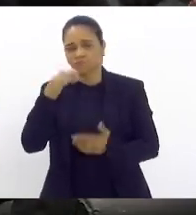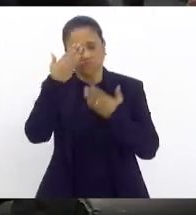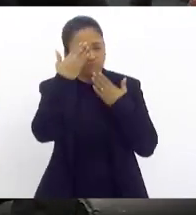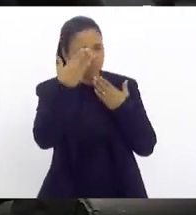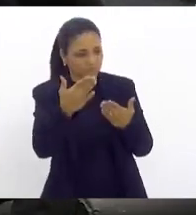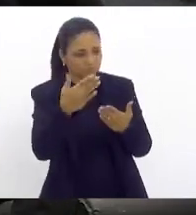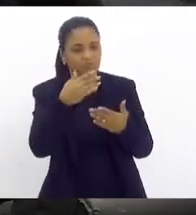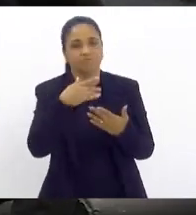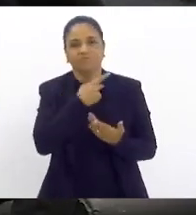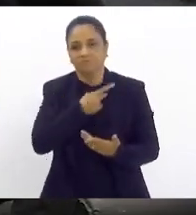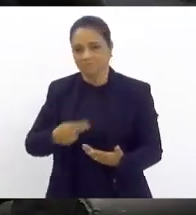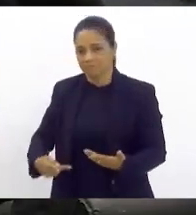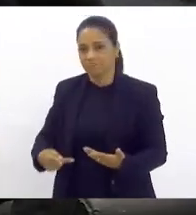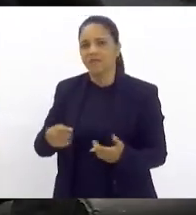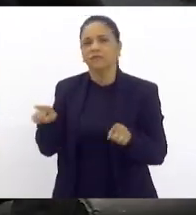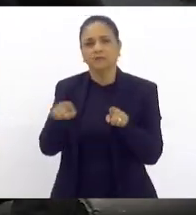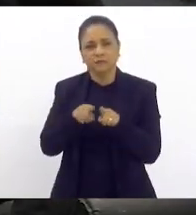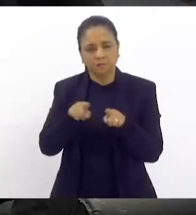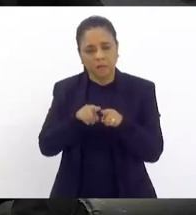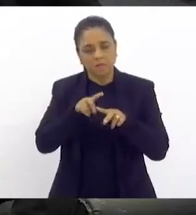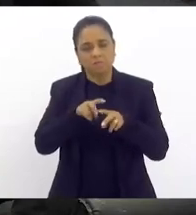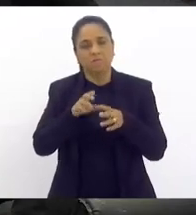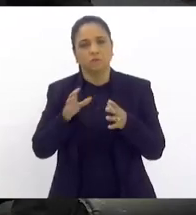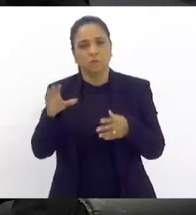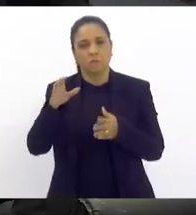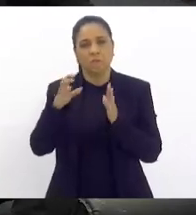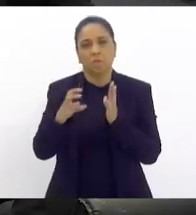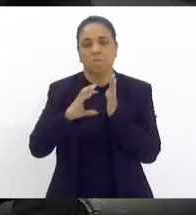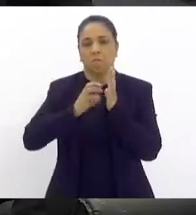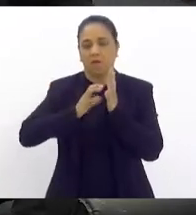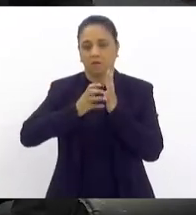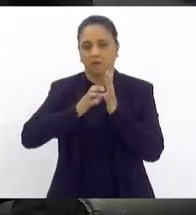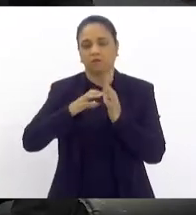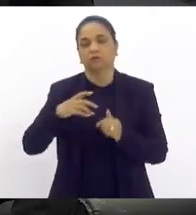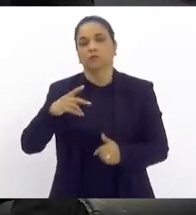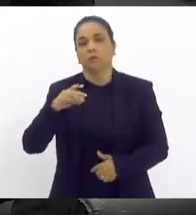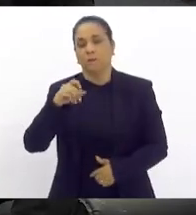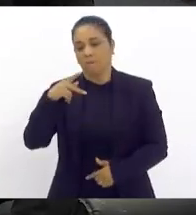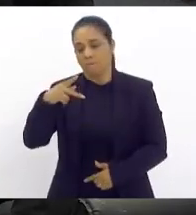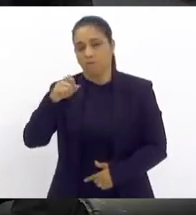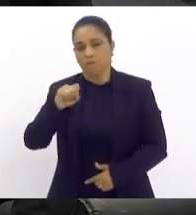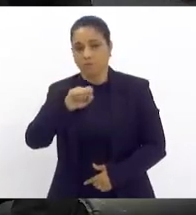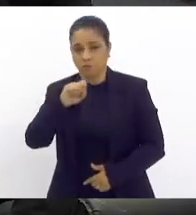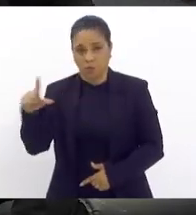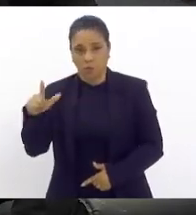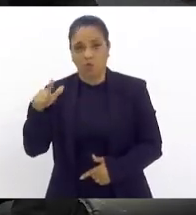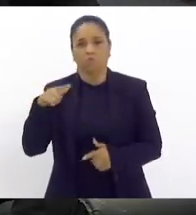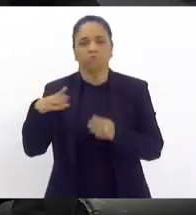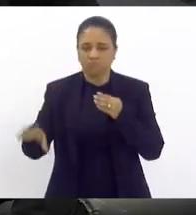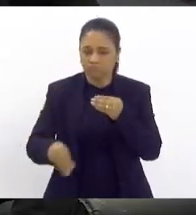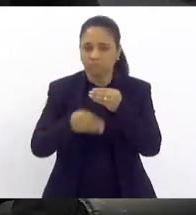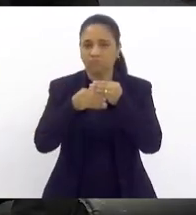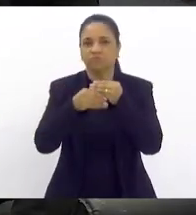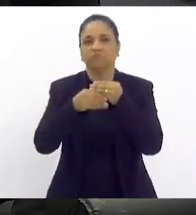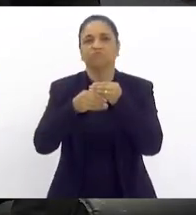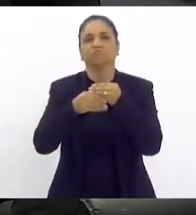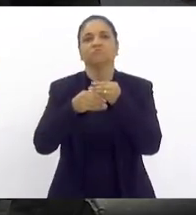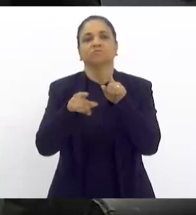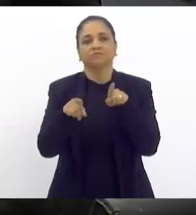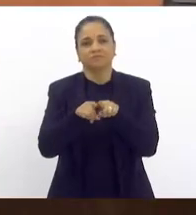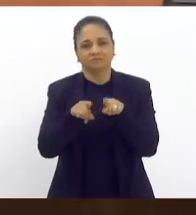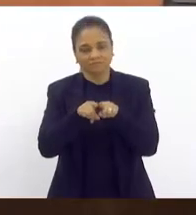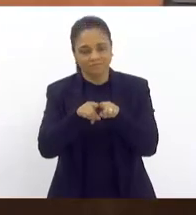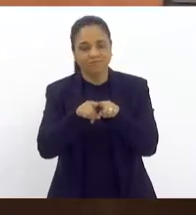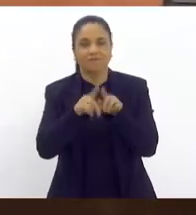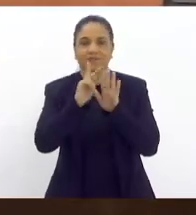nós da bancada do pessoal também fizemos algumas emendas é esse projeto tão importante do deputado Carlos Caiado a gente entende que